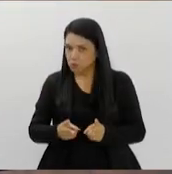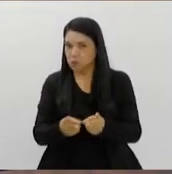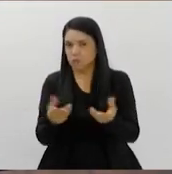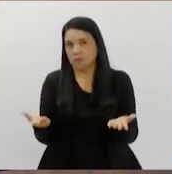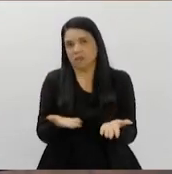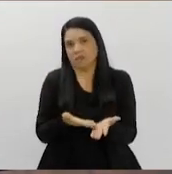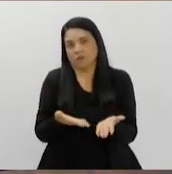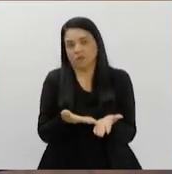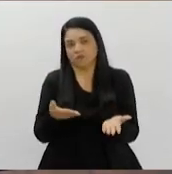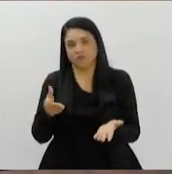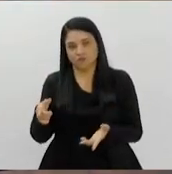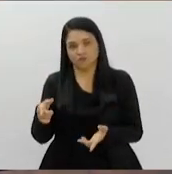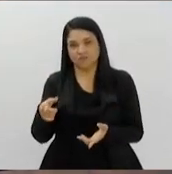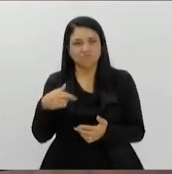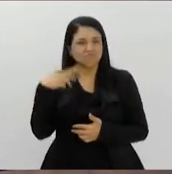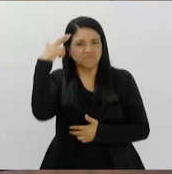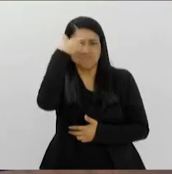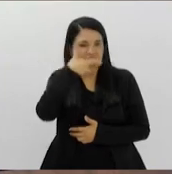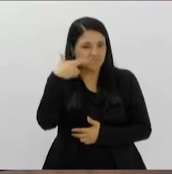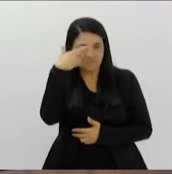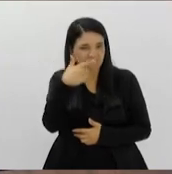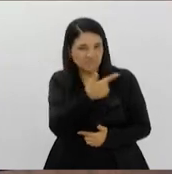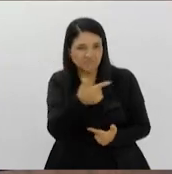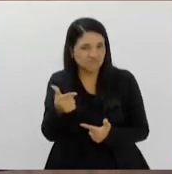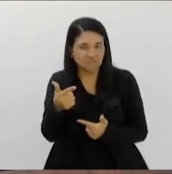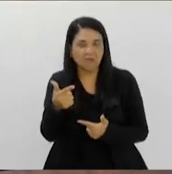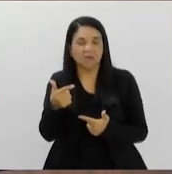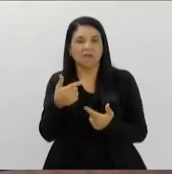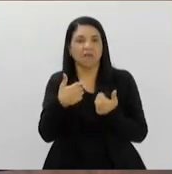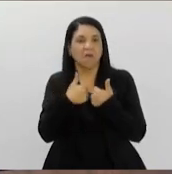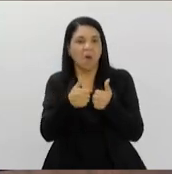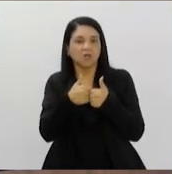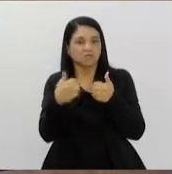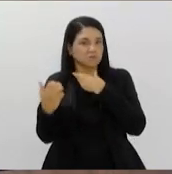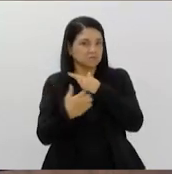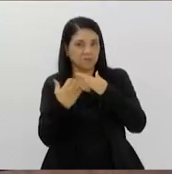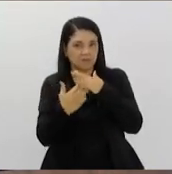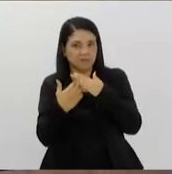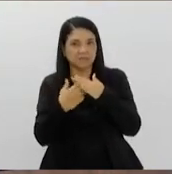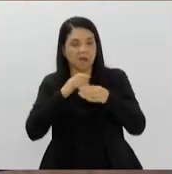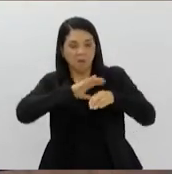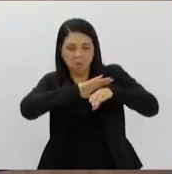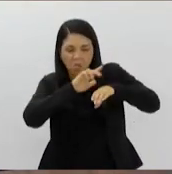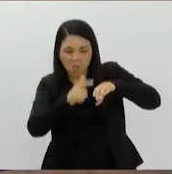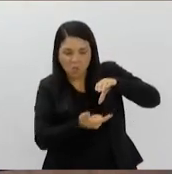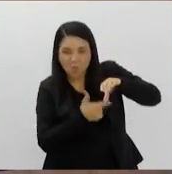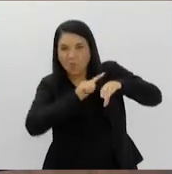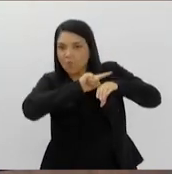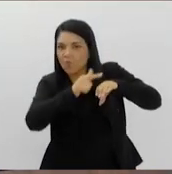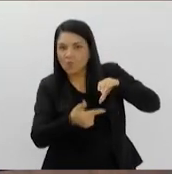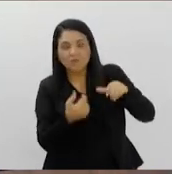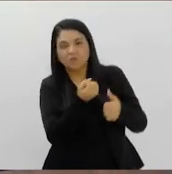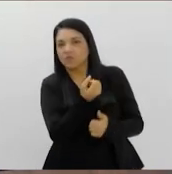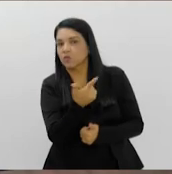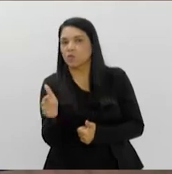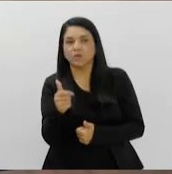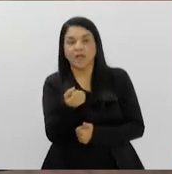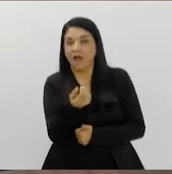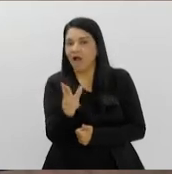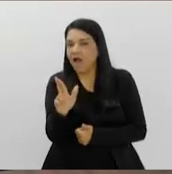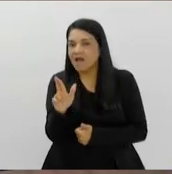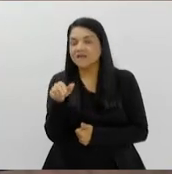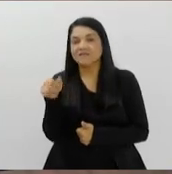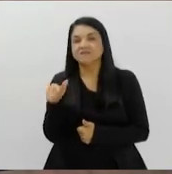privilegiam as empresas de ônibus, não fiscalizam as empresas de ônibus, os ônibus estão andando sucateados, pneu careca, sem ar-condicionado, e, ao contrapartida,